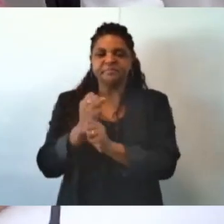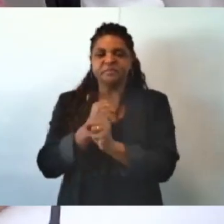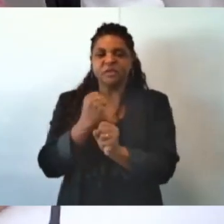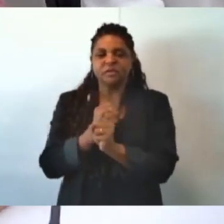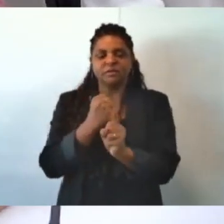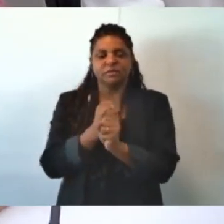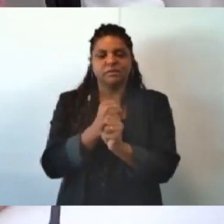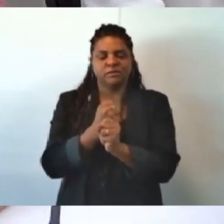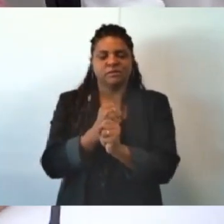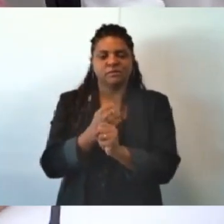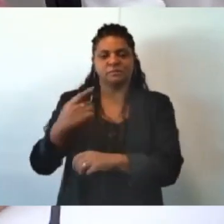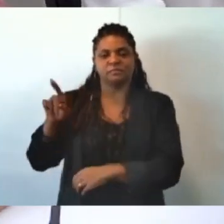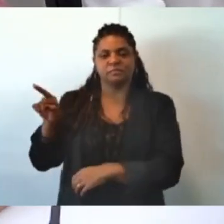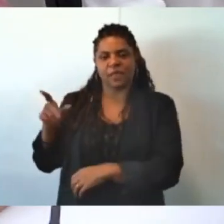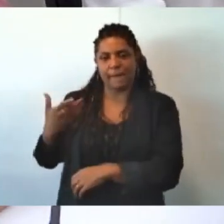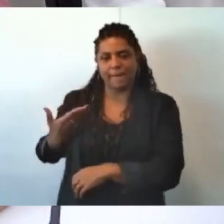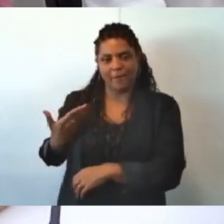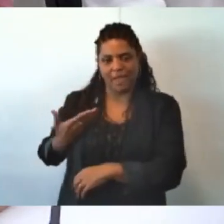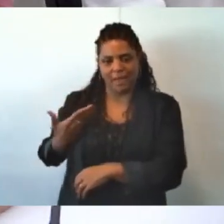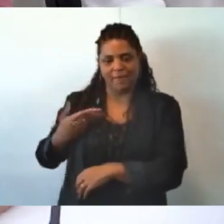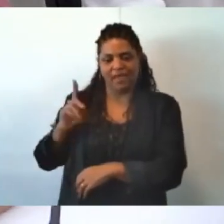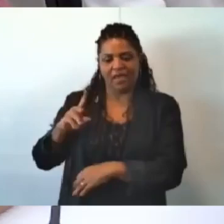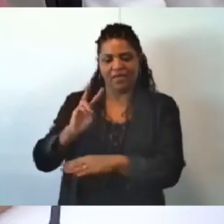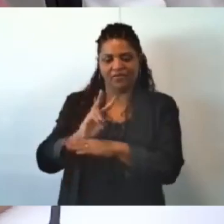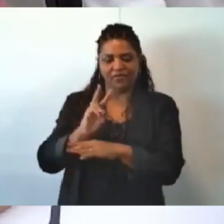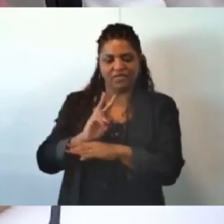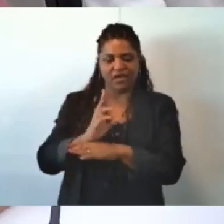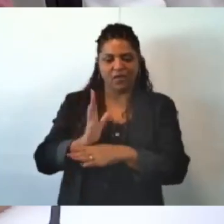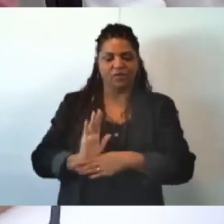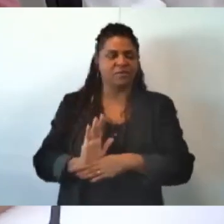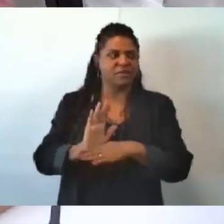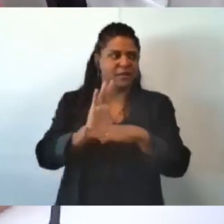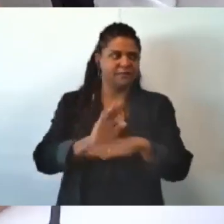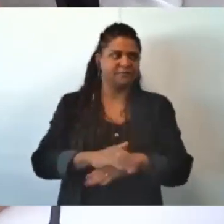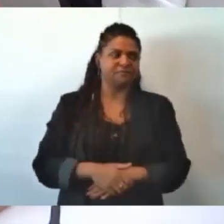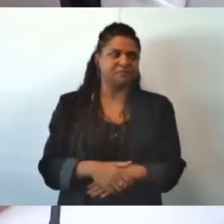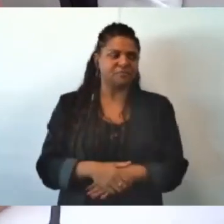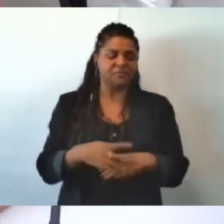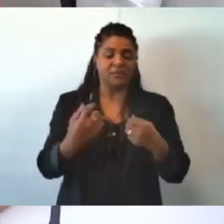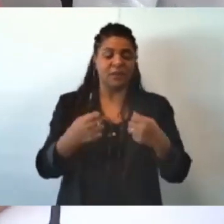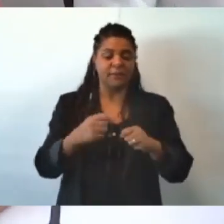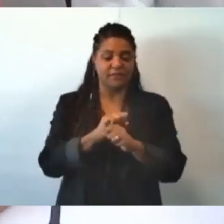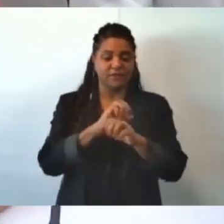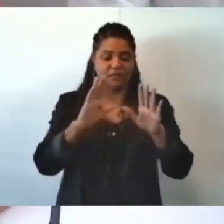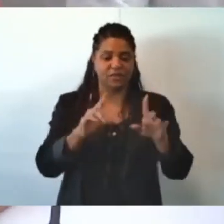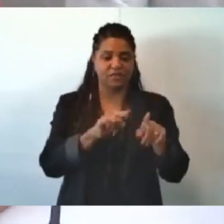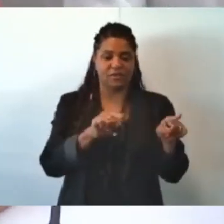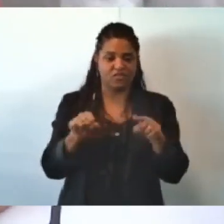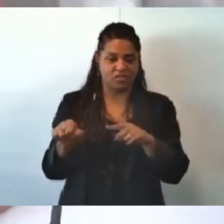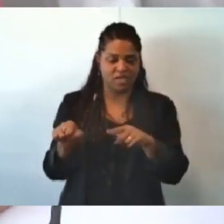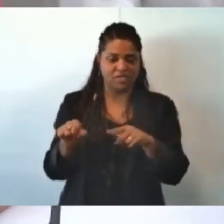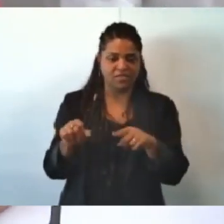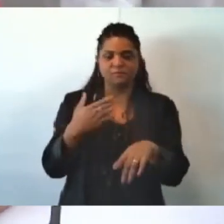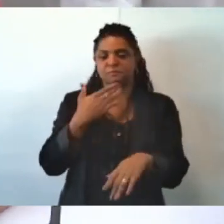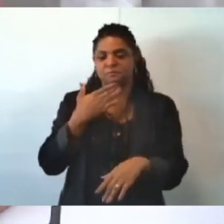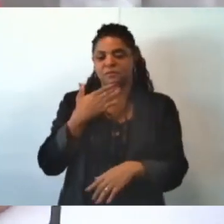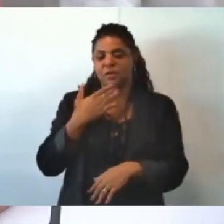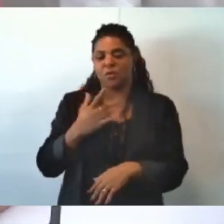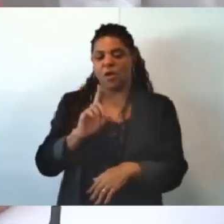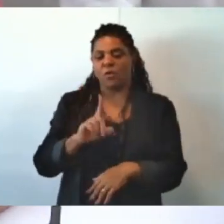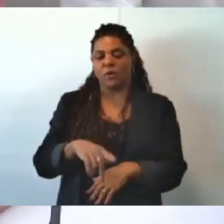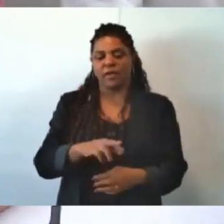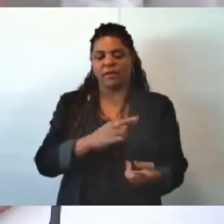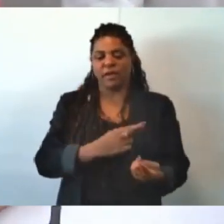ela é a fiscal auxiliar. Eu vou esclarecer para vocês aqui qual que é o papel da